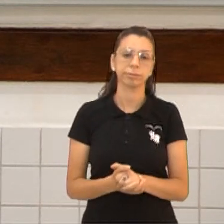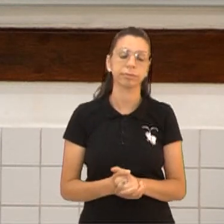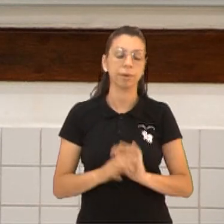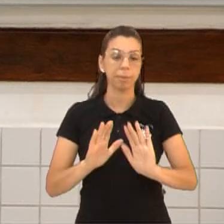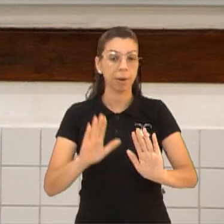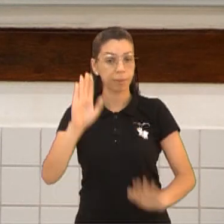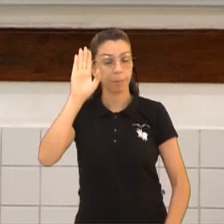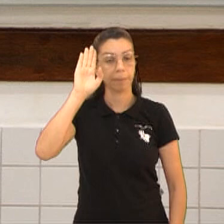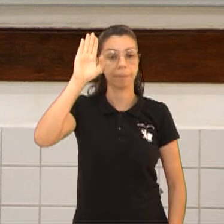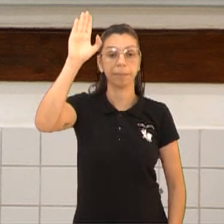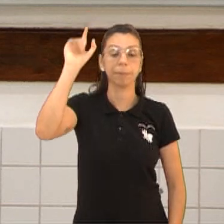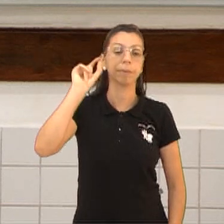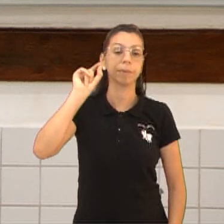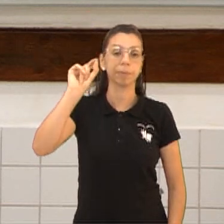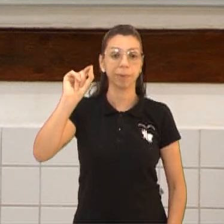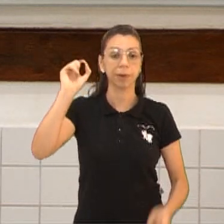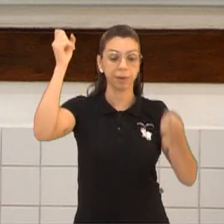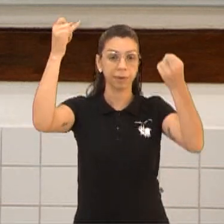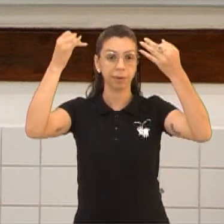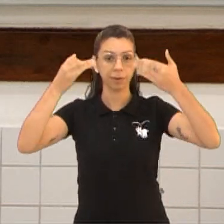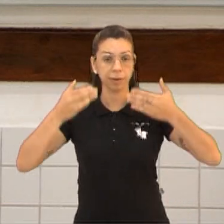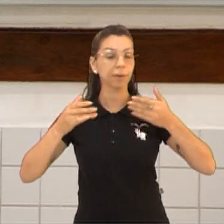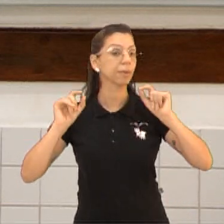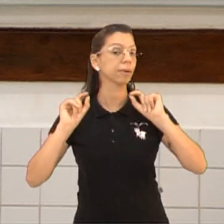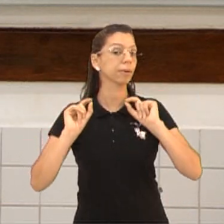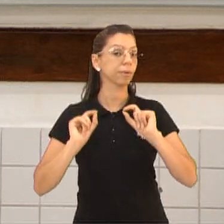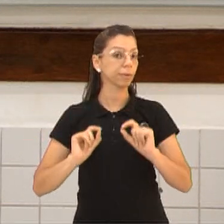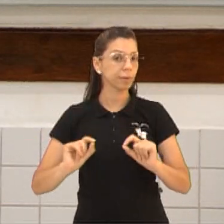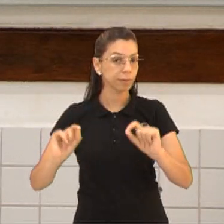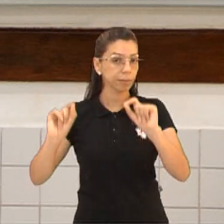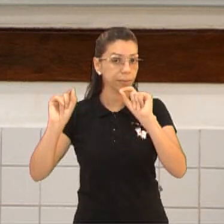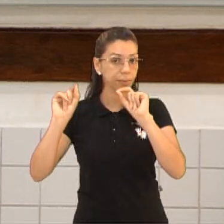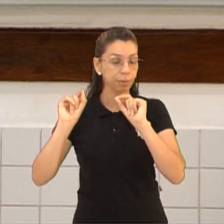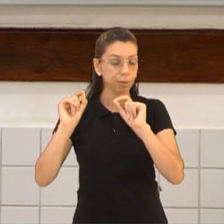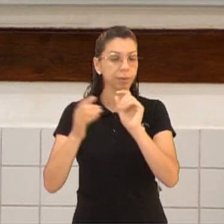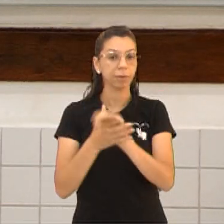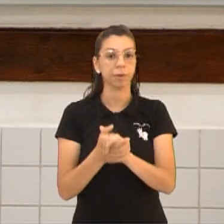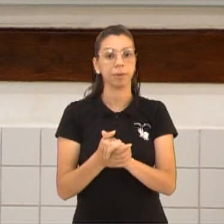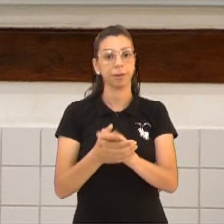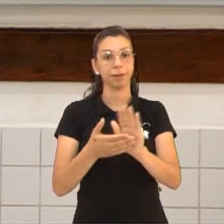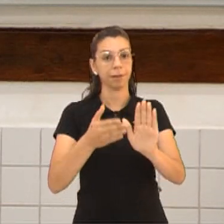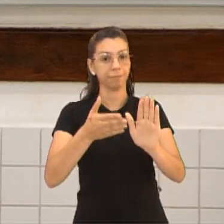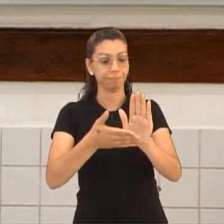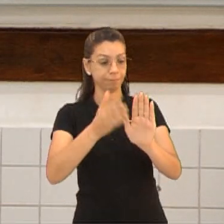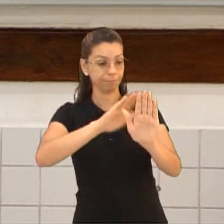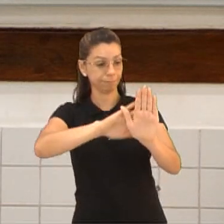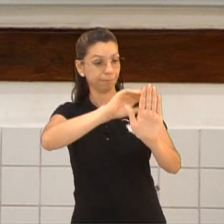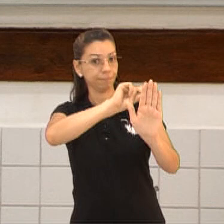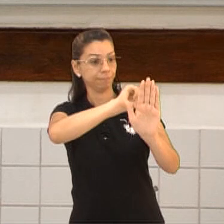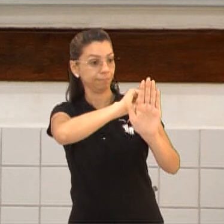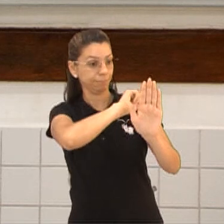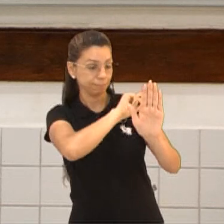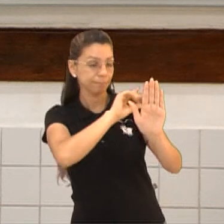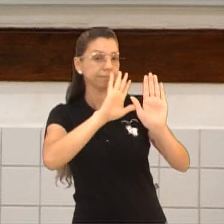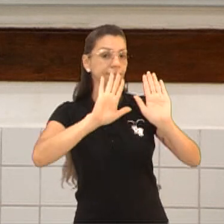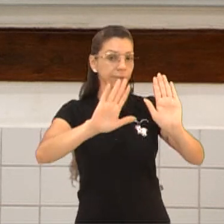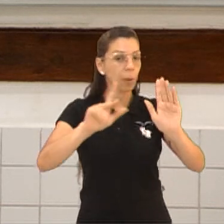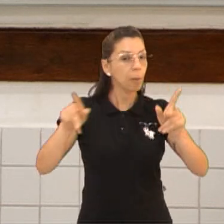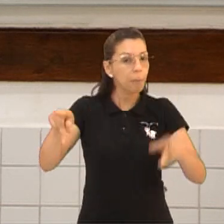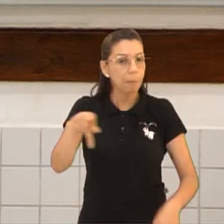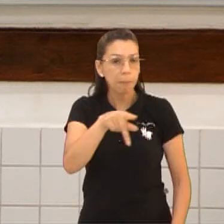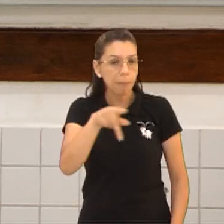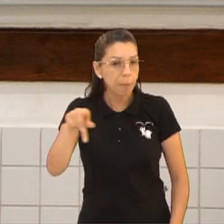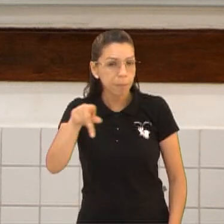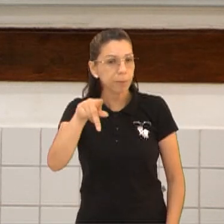o principal que a gente gostaria de ressaltar é a questão da ideologia. Viram só? Para o professor